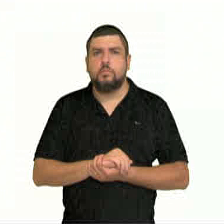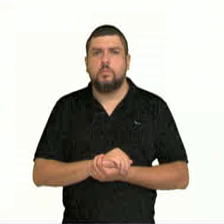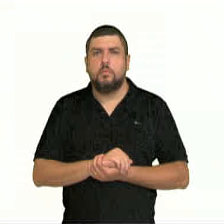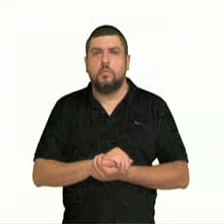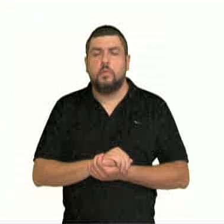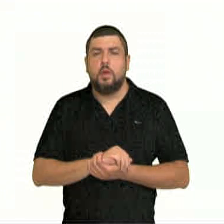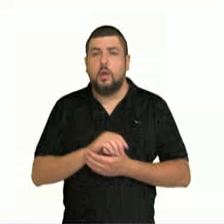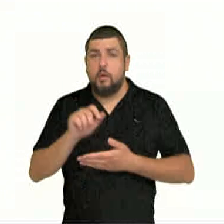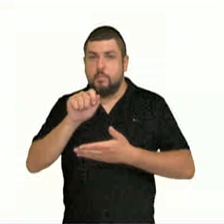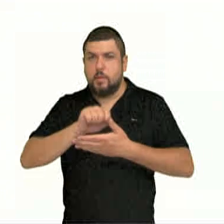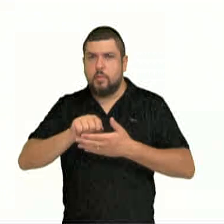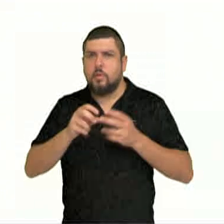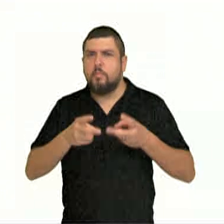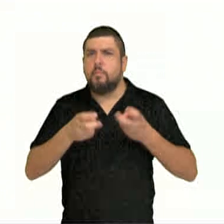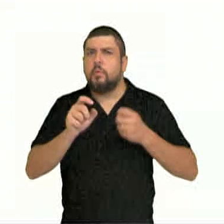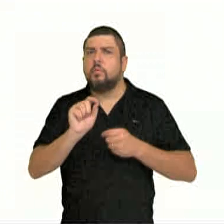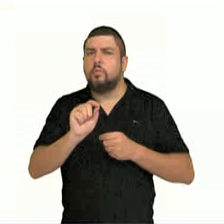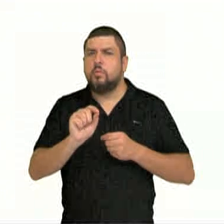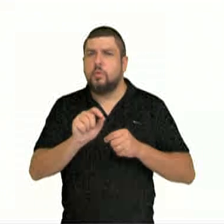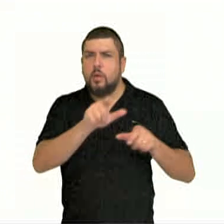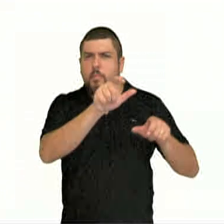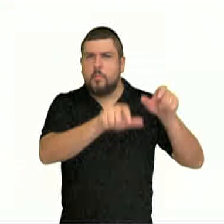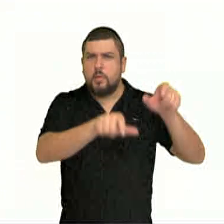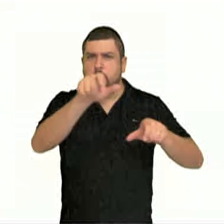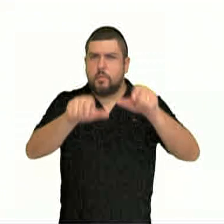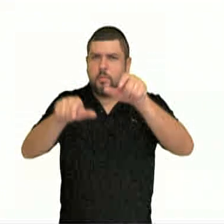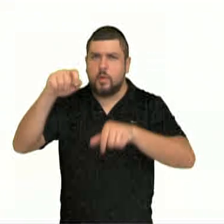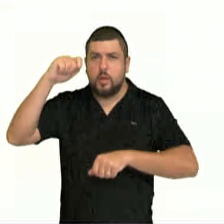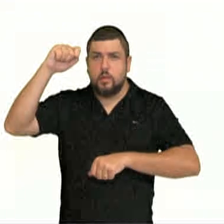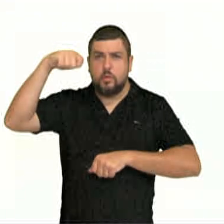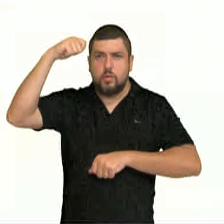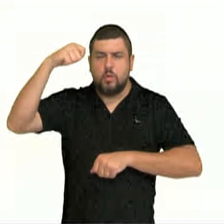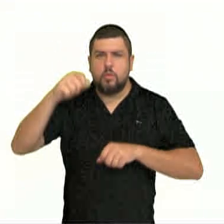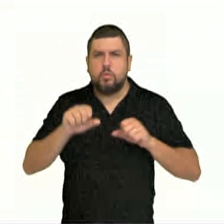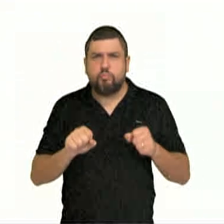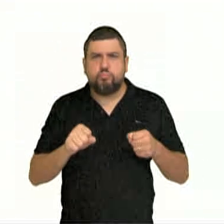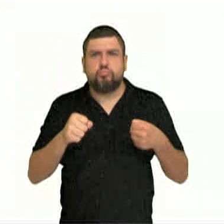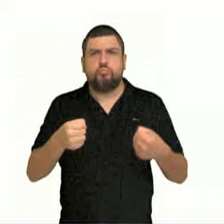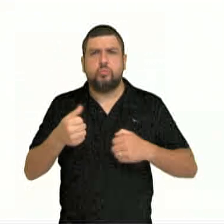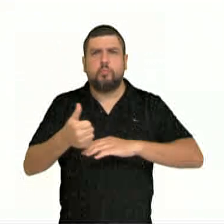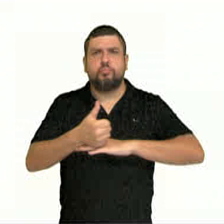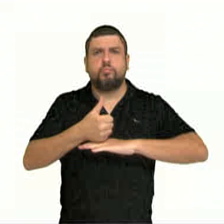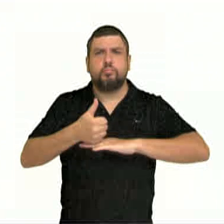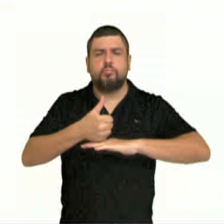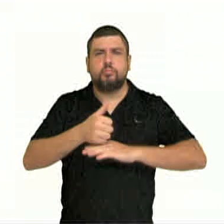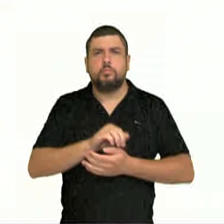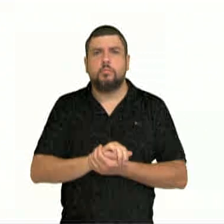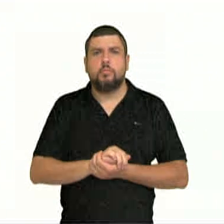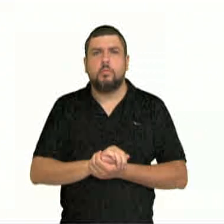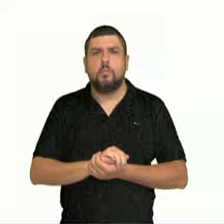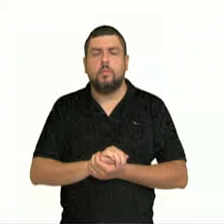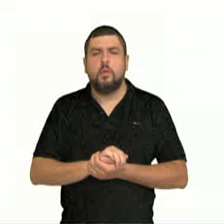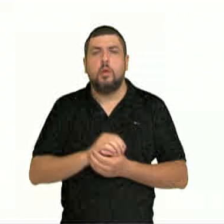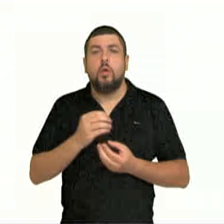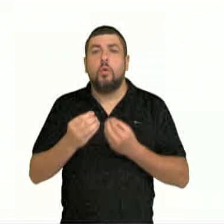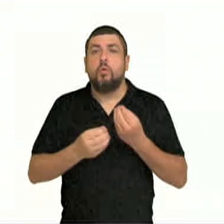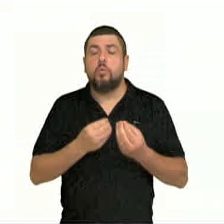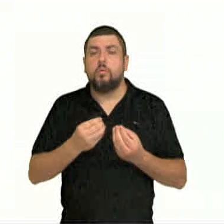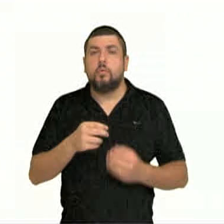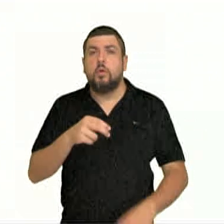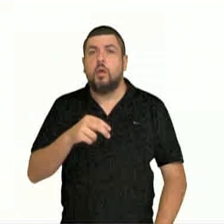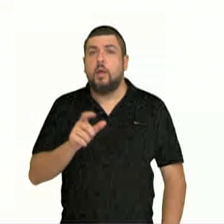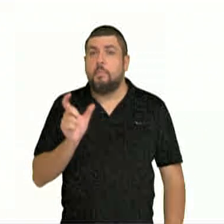dos atores foi o destaque para o filme. Essa ideia é introduzida pelo conectivo no